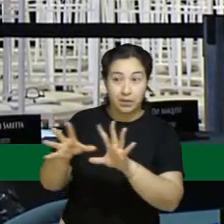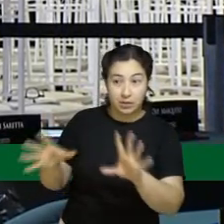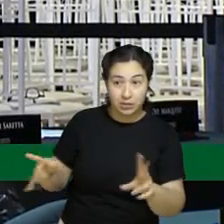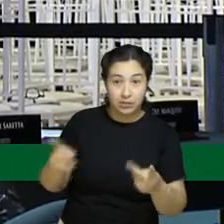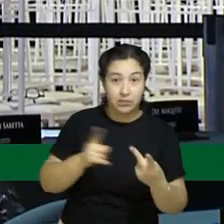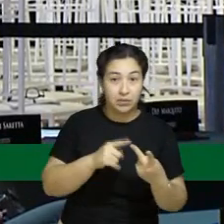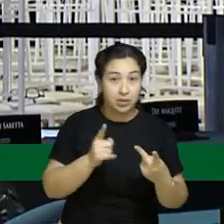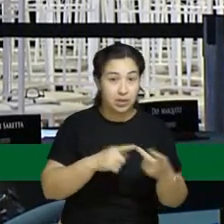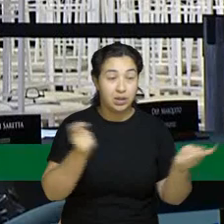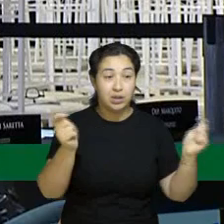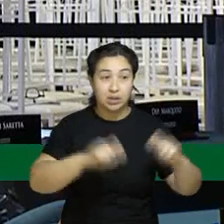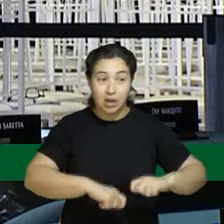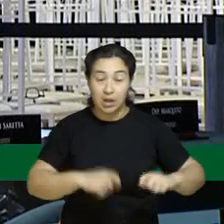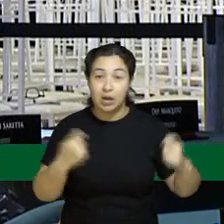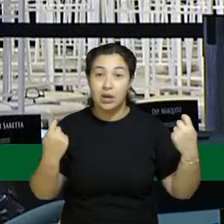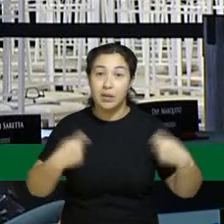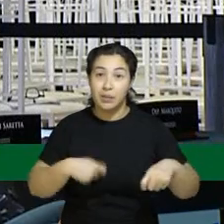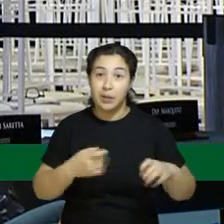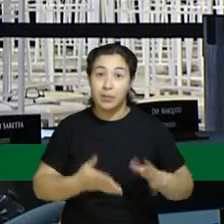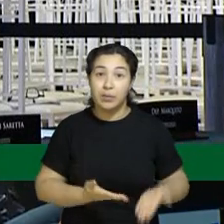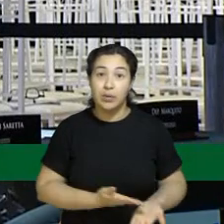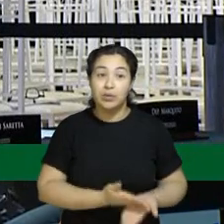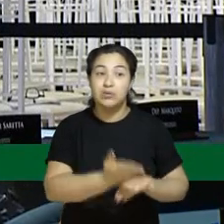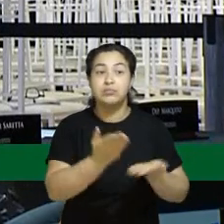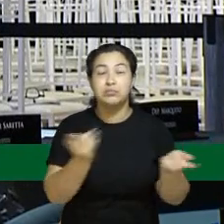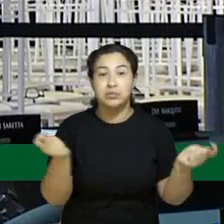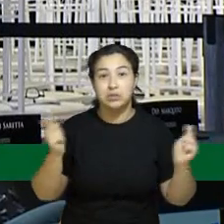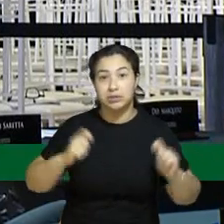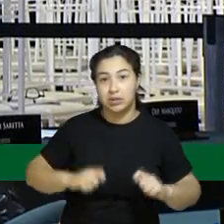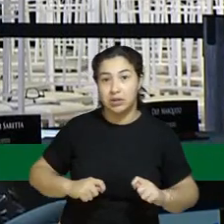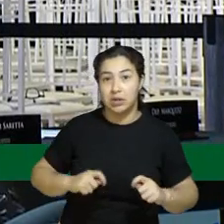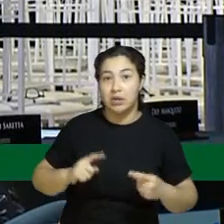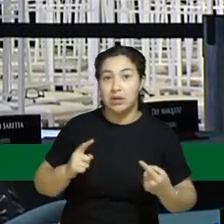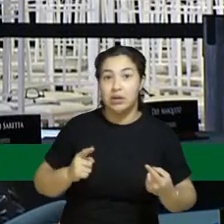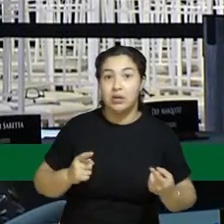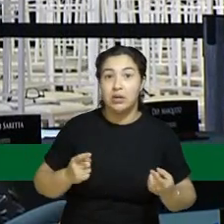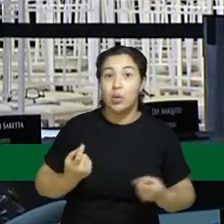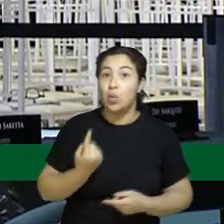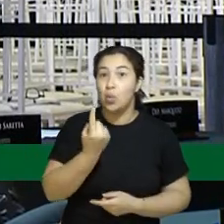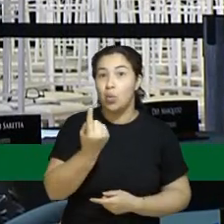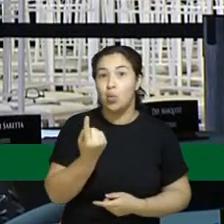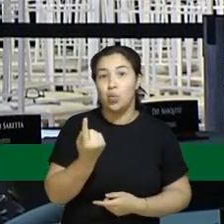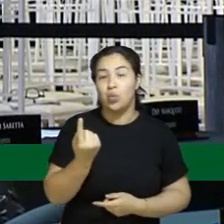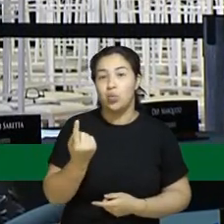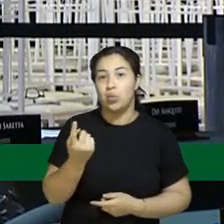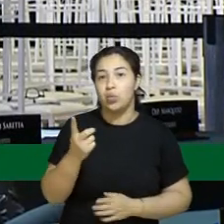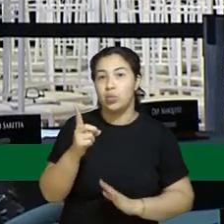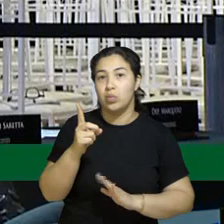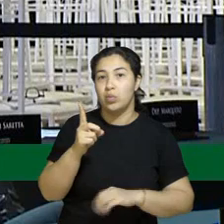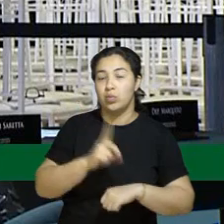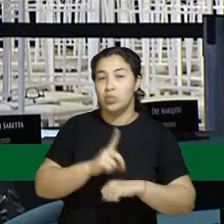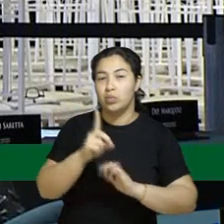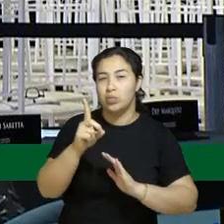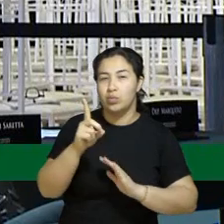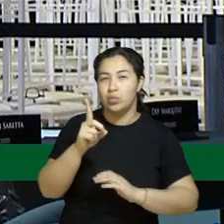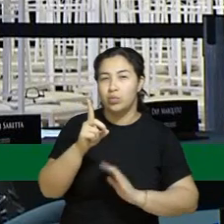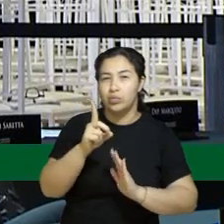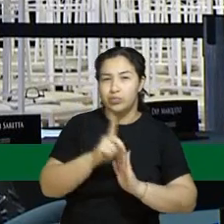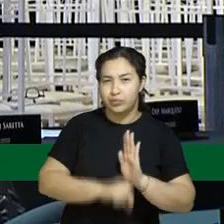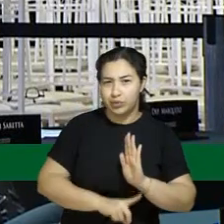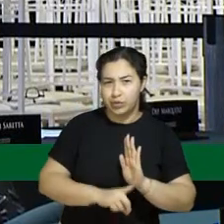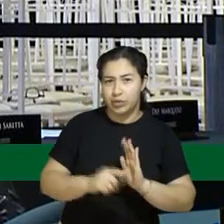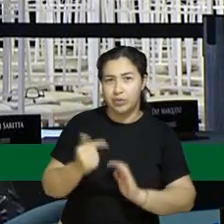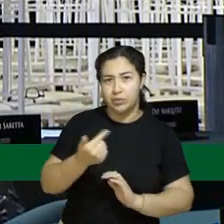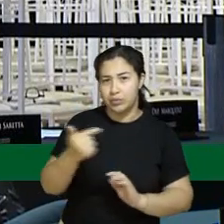permissão e a autorização. E a autorização era a única figura prevista no direito administrativo brasileiro que não estava prevista